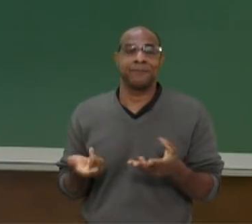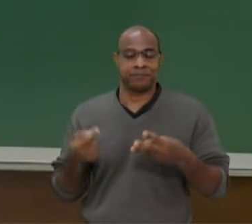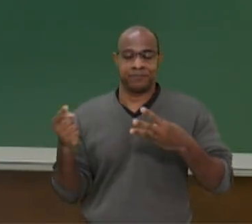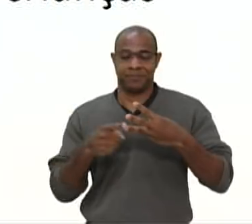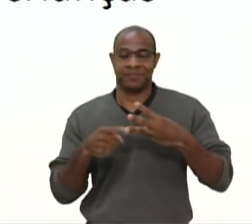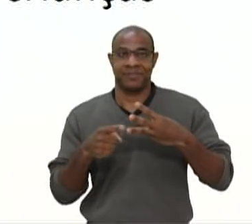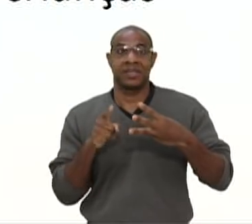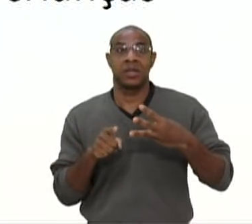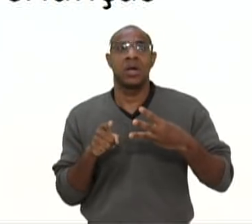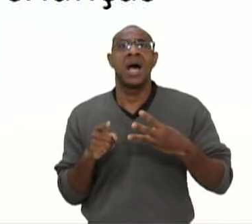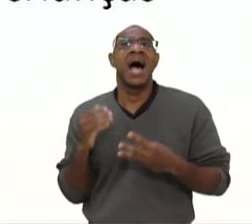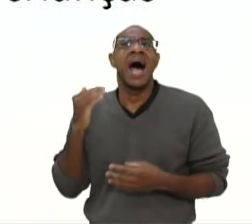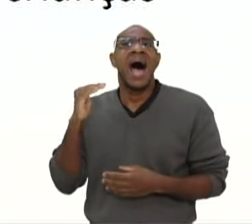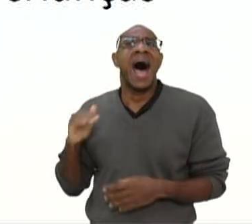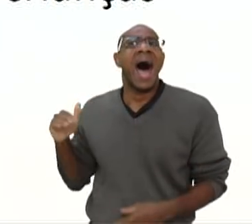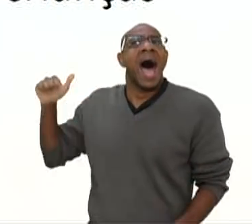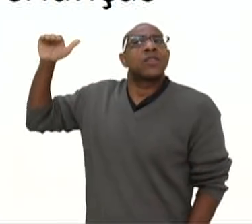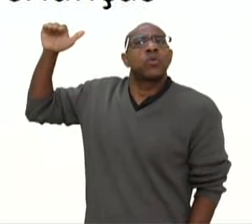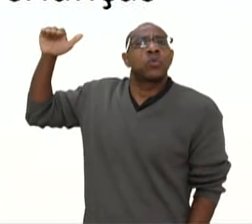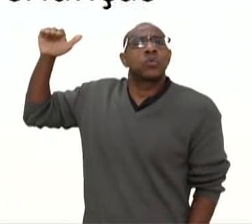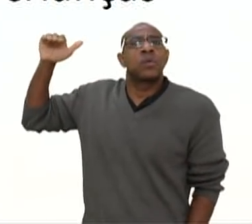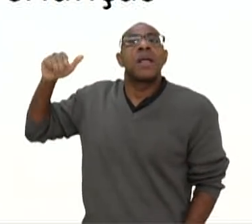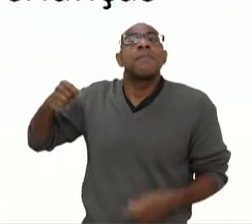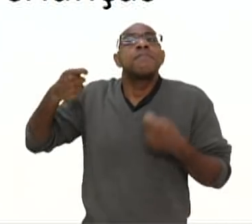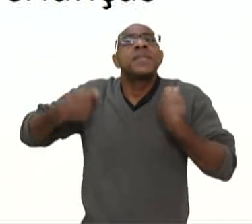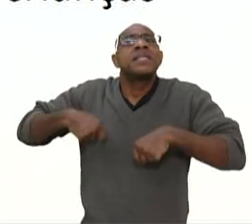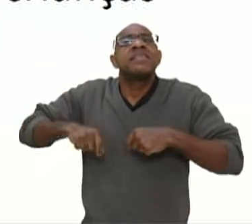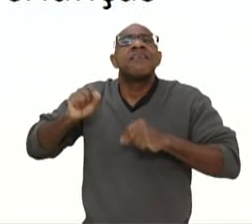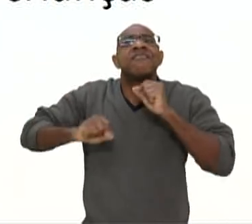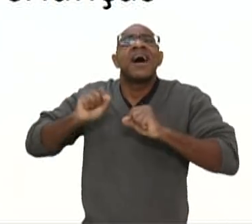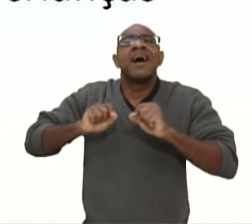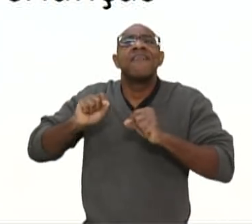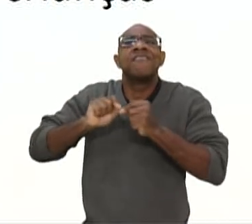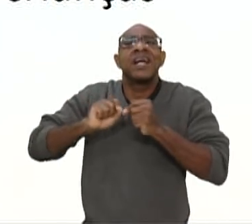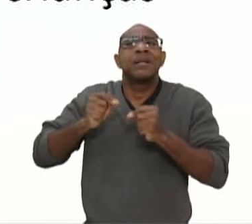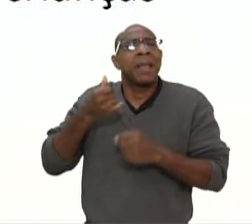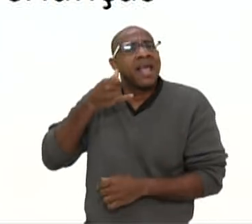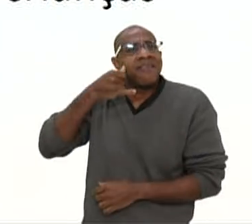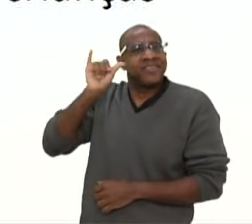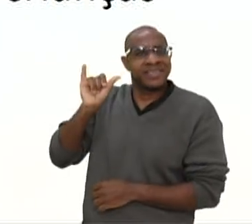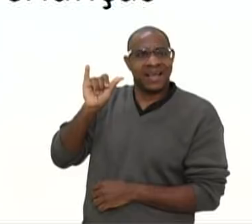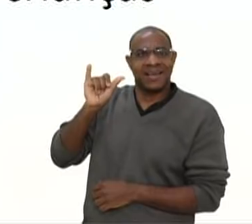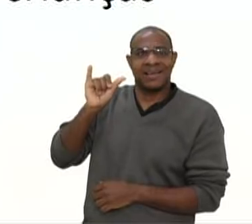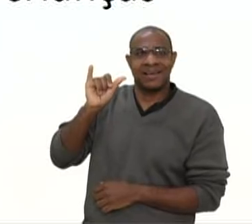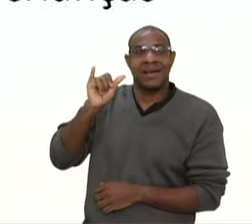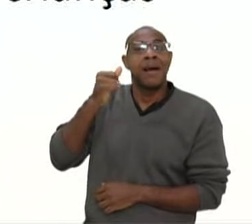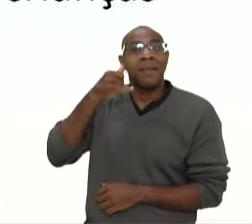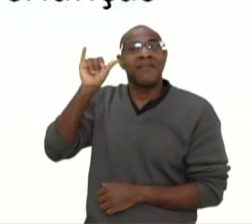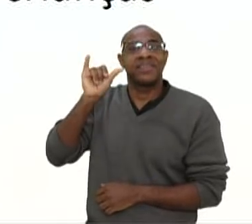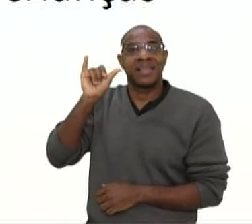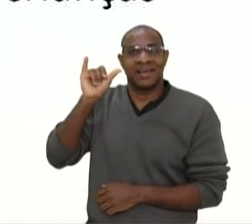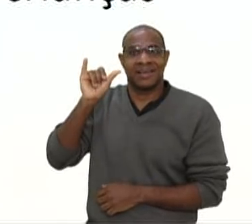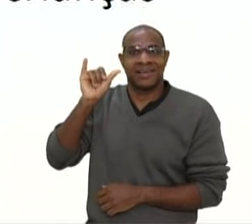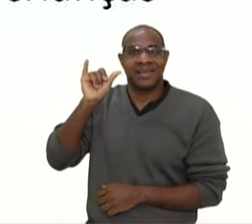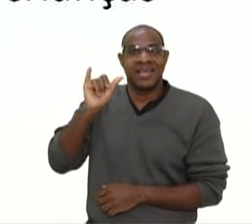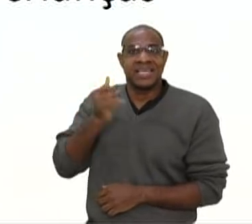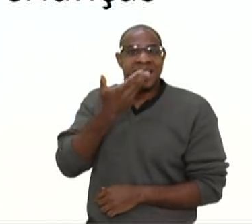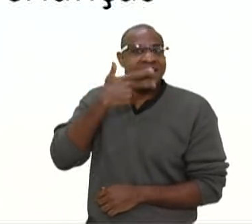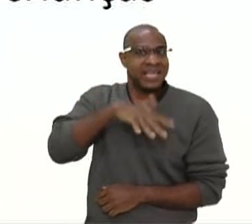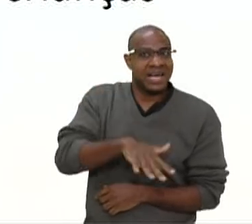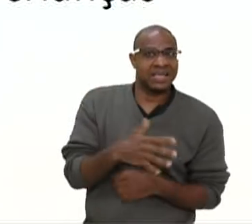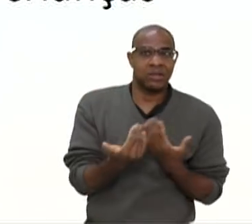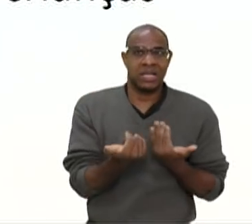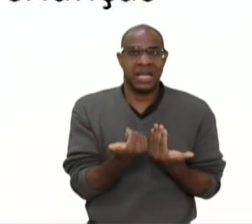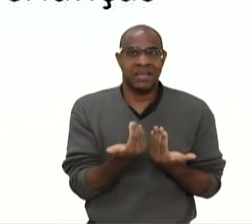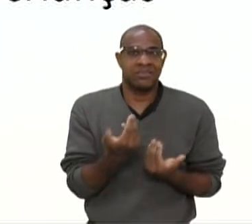o que os adultos, principalmente os pais, devem fazer para evitar? Que aqui seria uma solução para vocês,